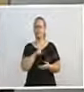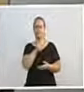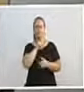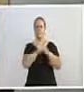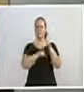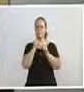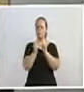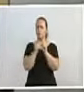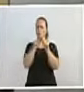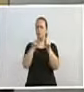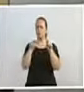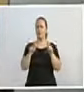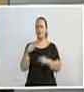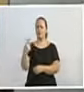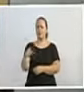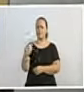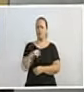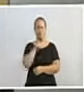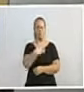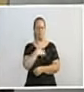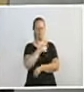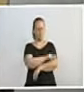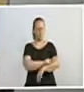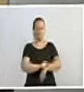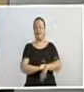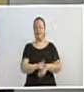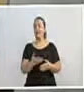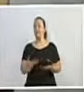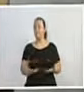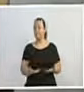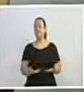aquela educação, uma pessoa que infelizmente